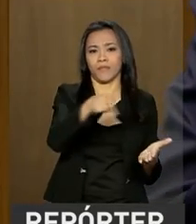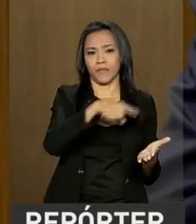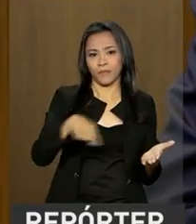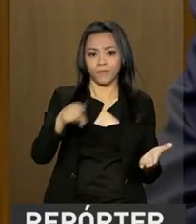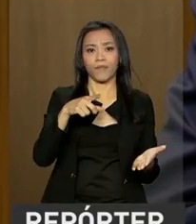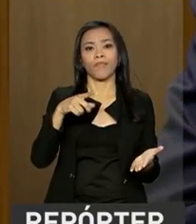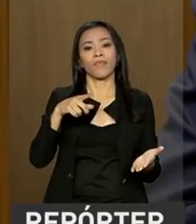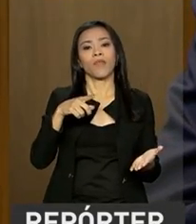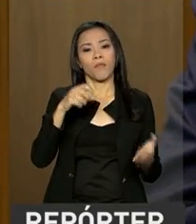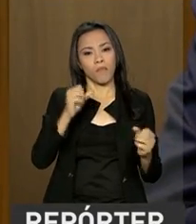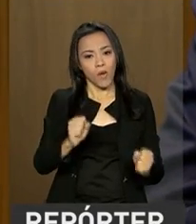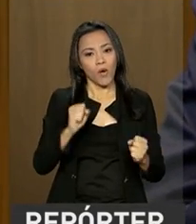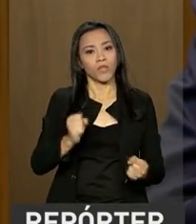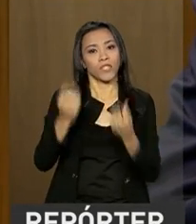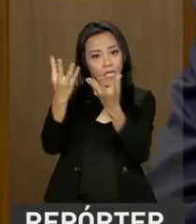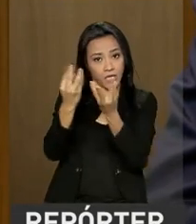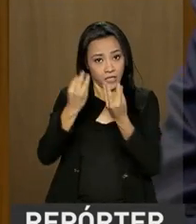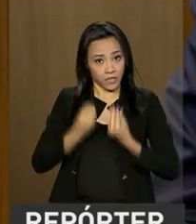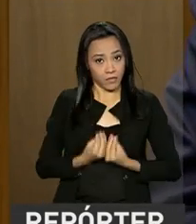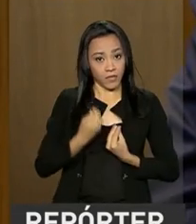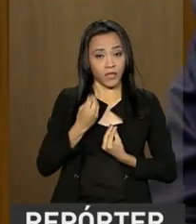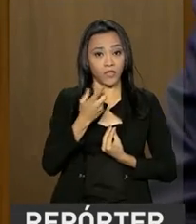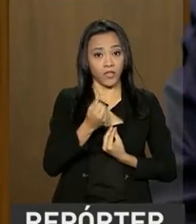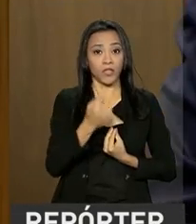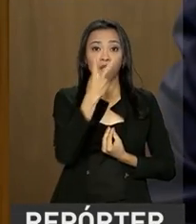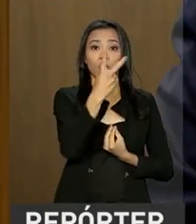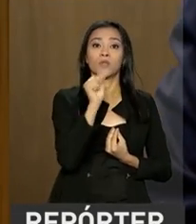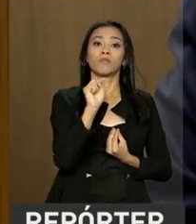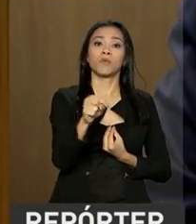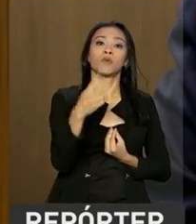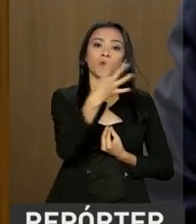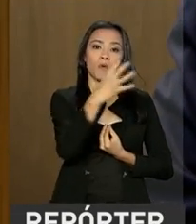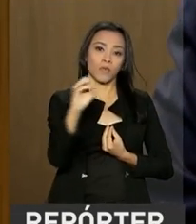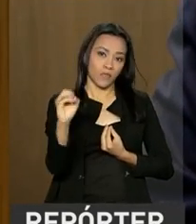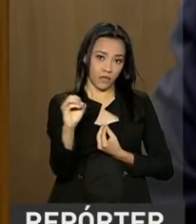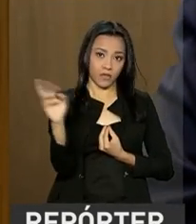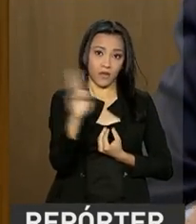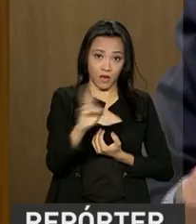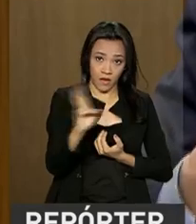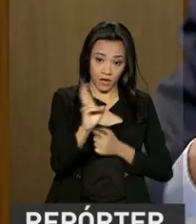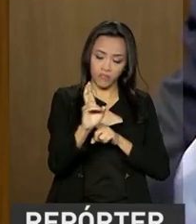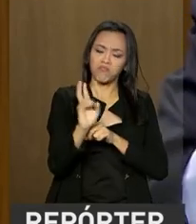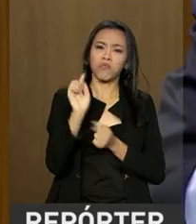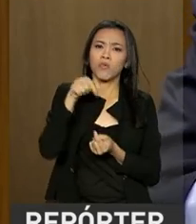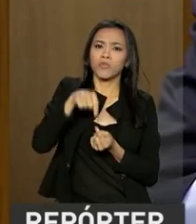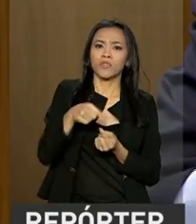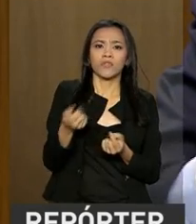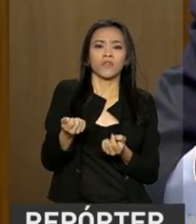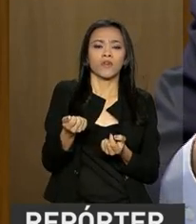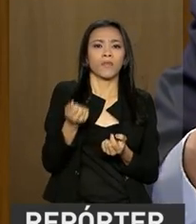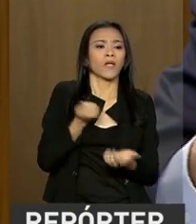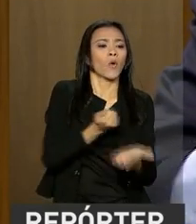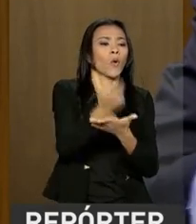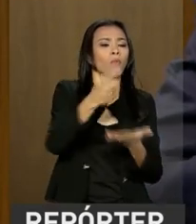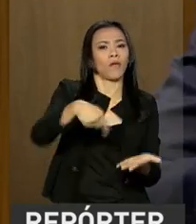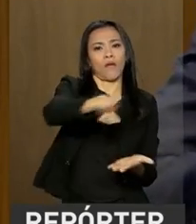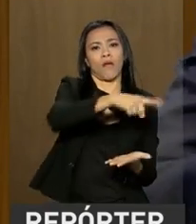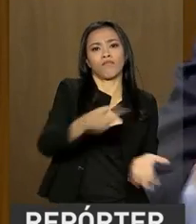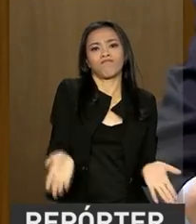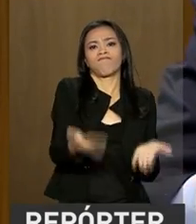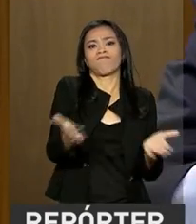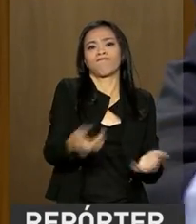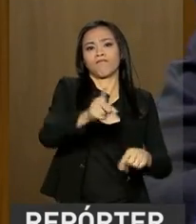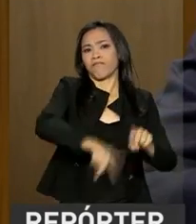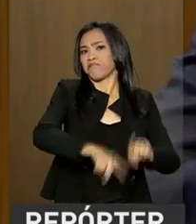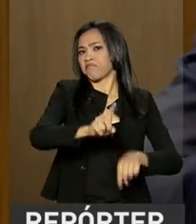pobre recebe pode receber um recurso de r$ 400 de fomento para ele poder comprar eh